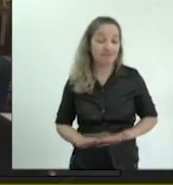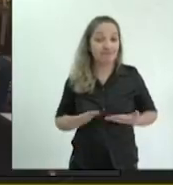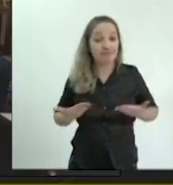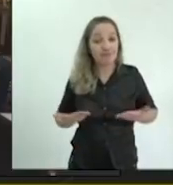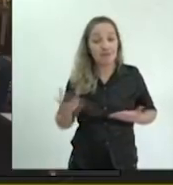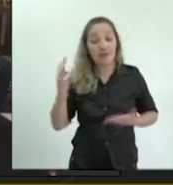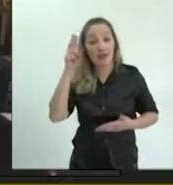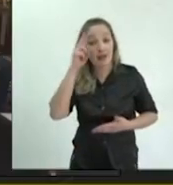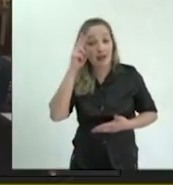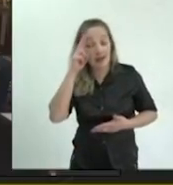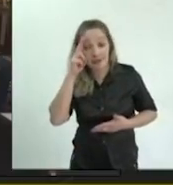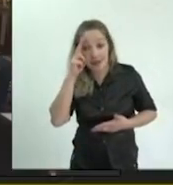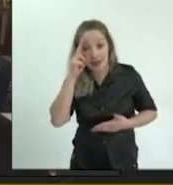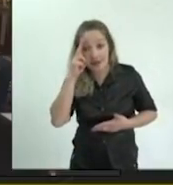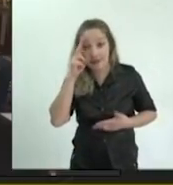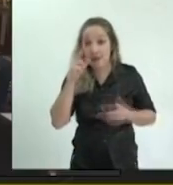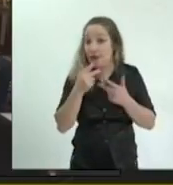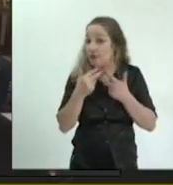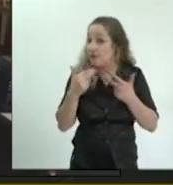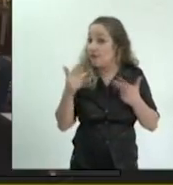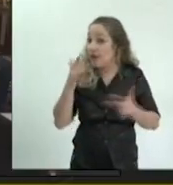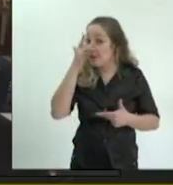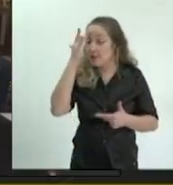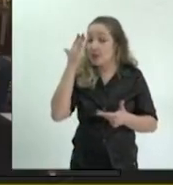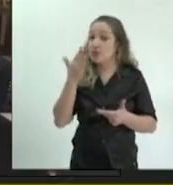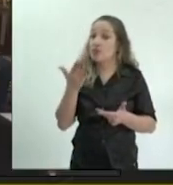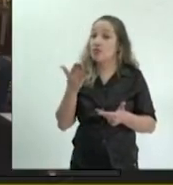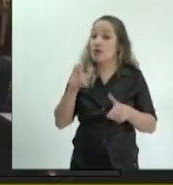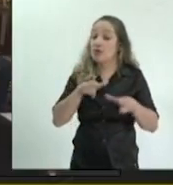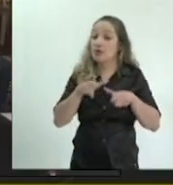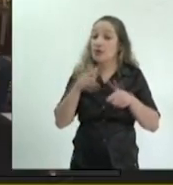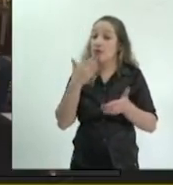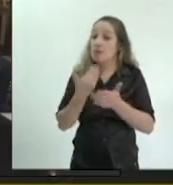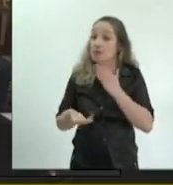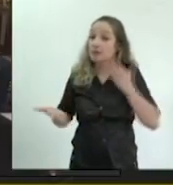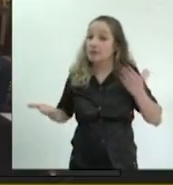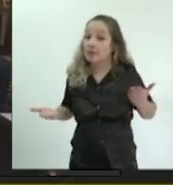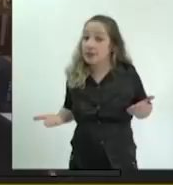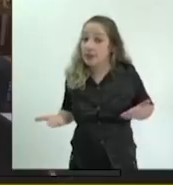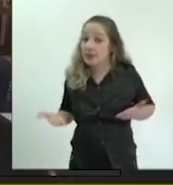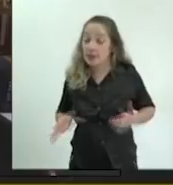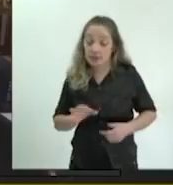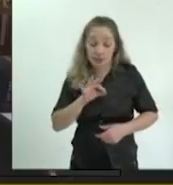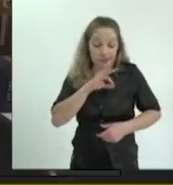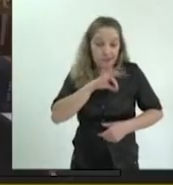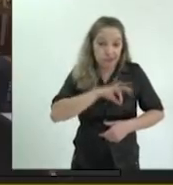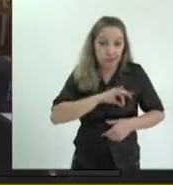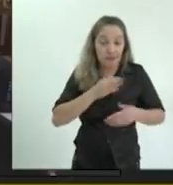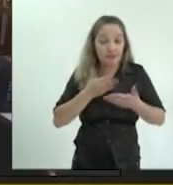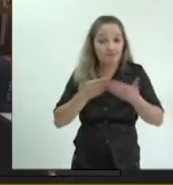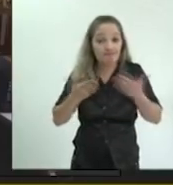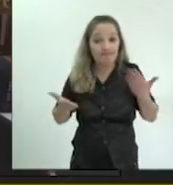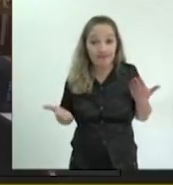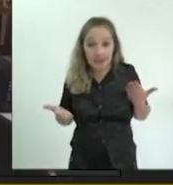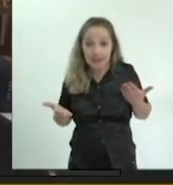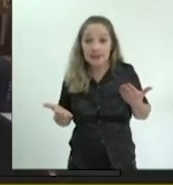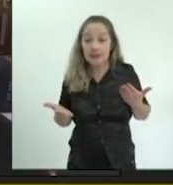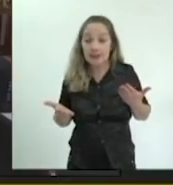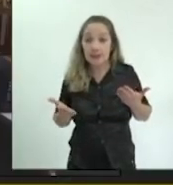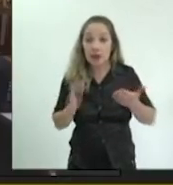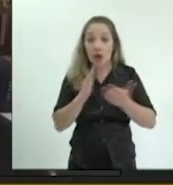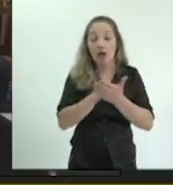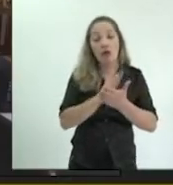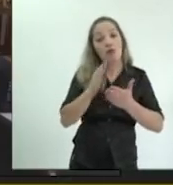perda de renda, teve perda de emprego, muitas empresas estão economizando mais agora para as viagens corporativas. Então,